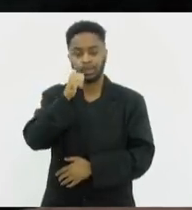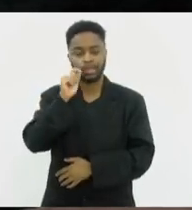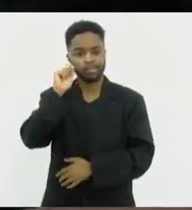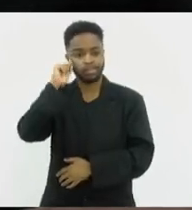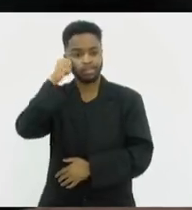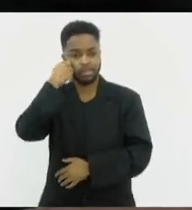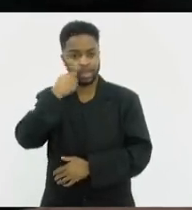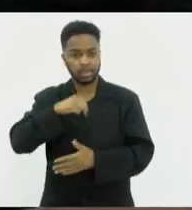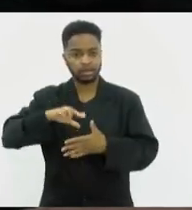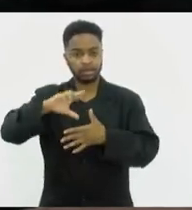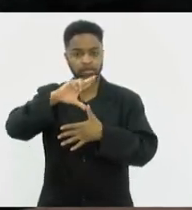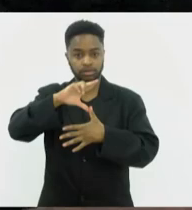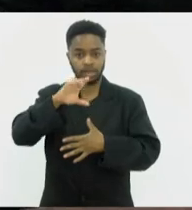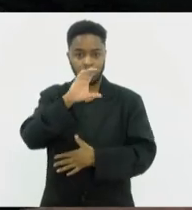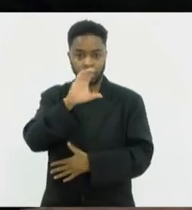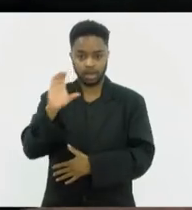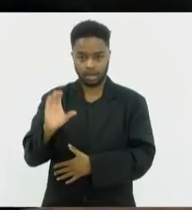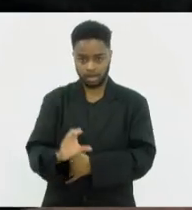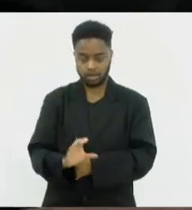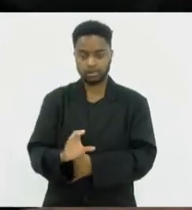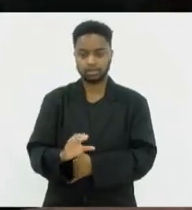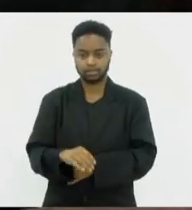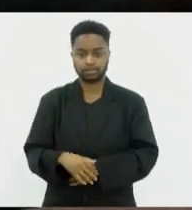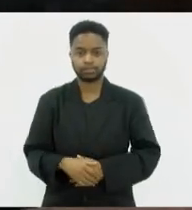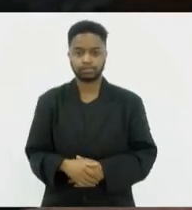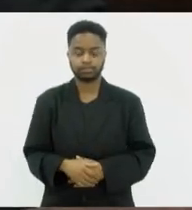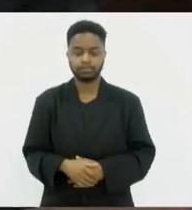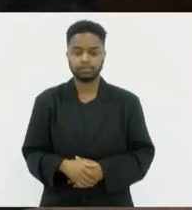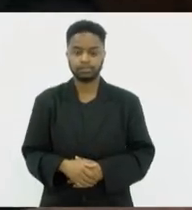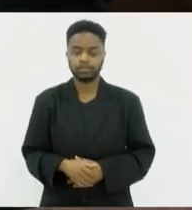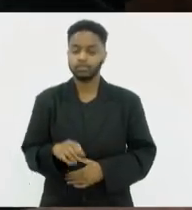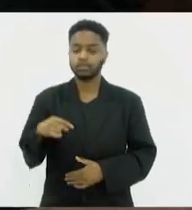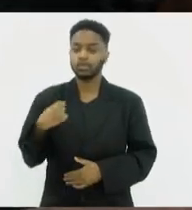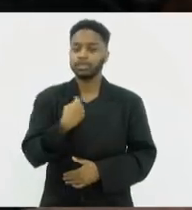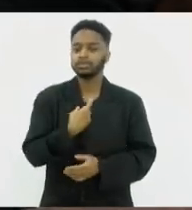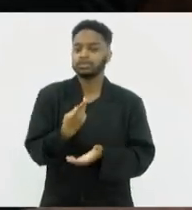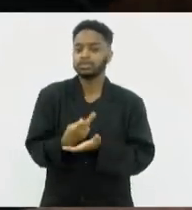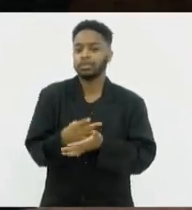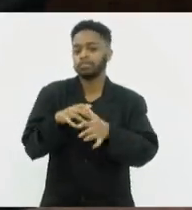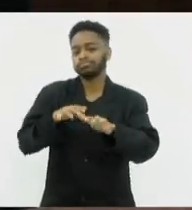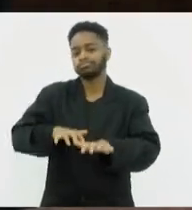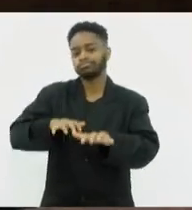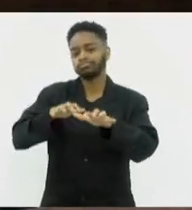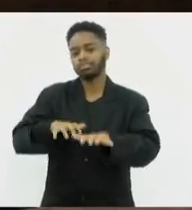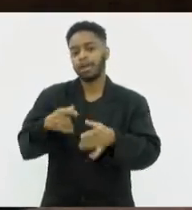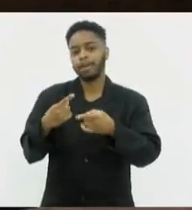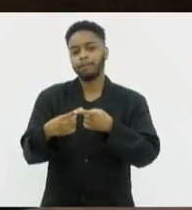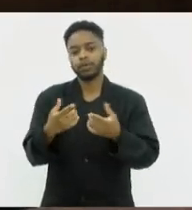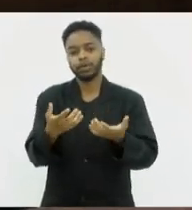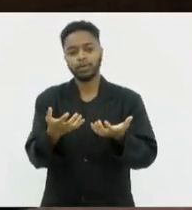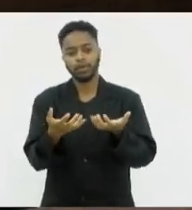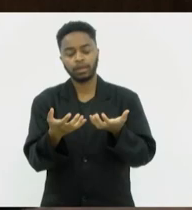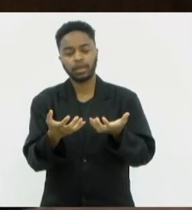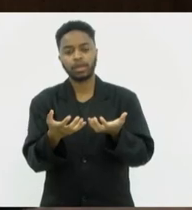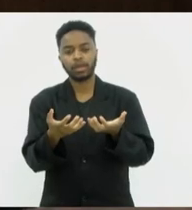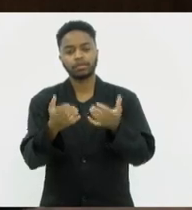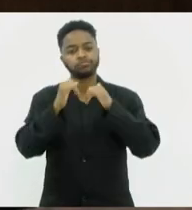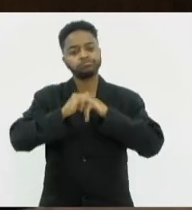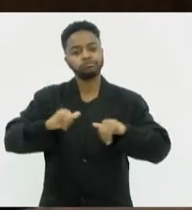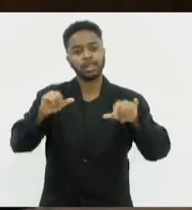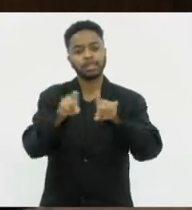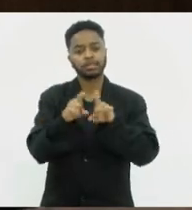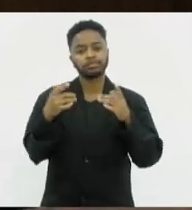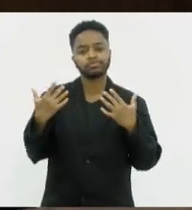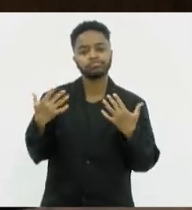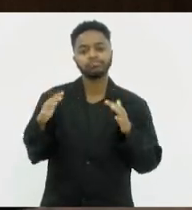Negras Latino-Americanas e Caribenhas, a gente faz essa marcha para reivindicar, mas também para celebrar